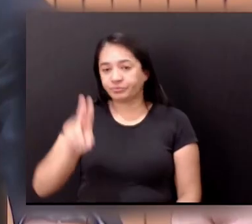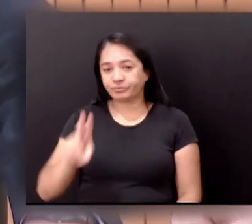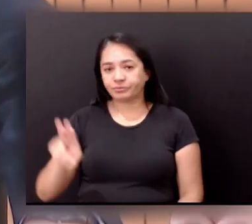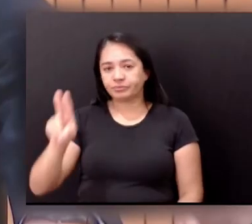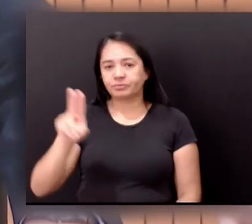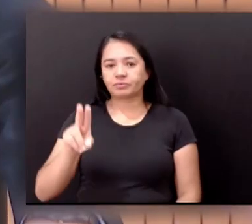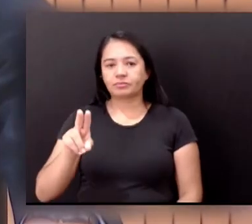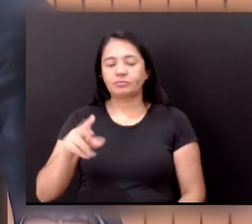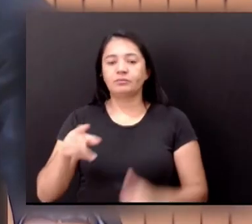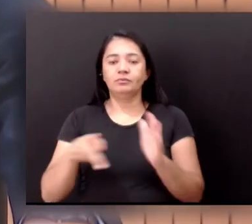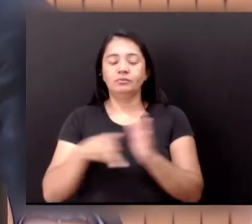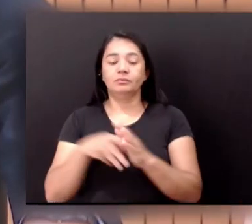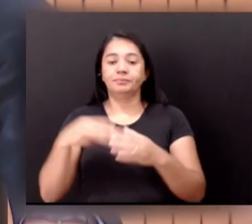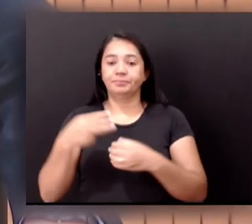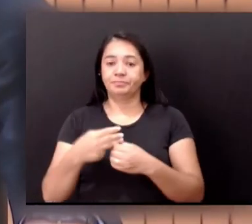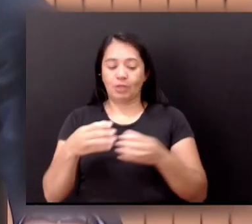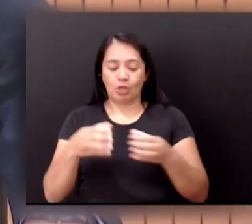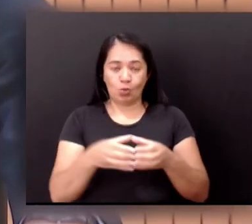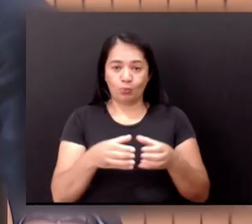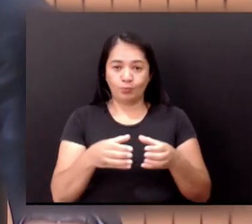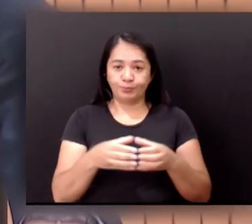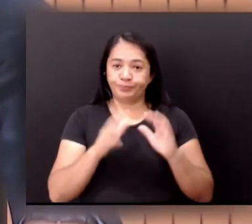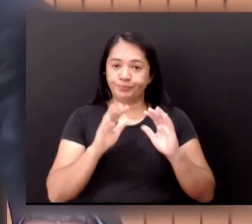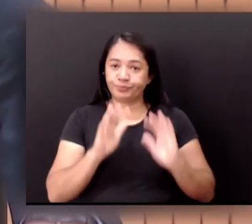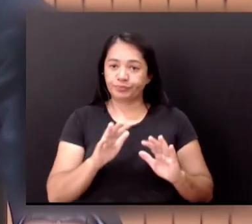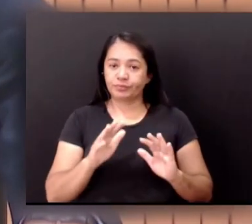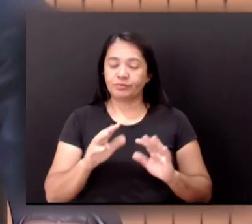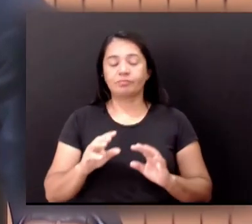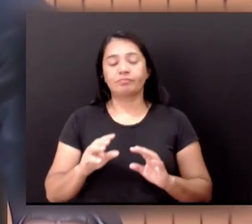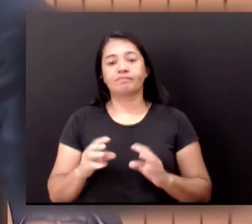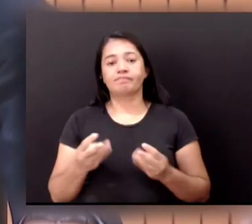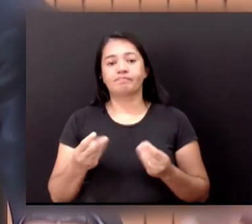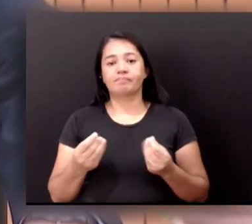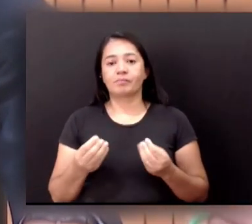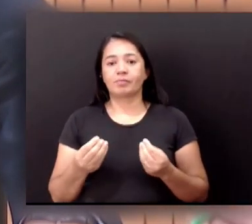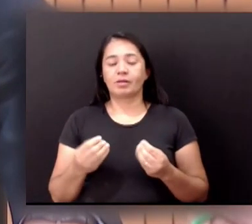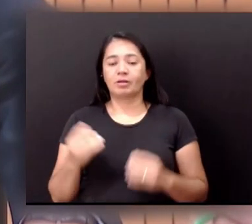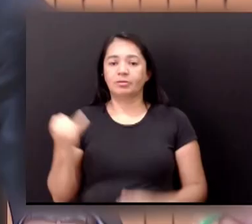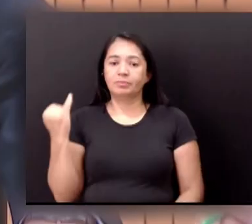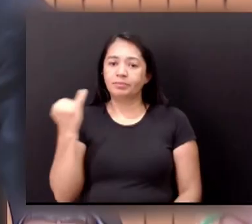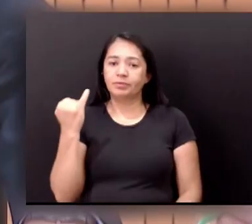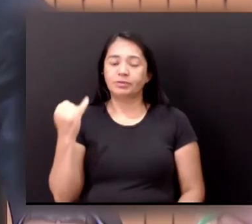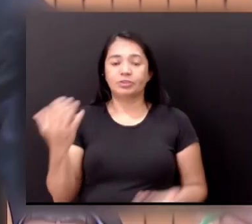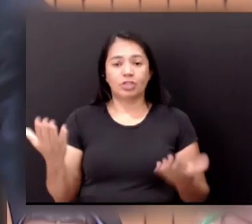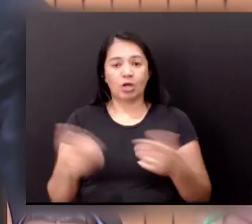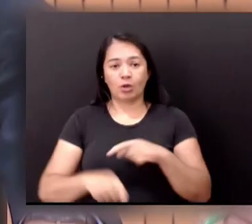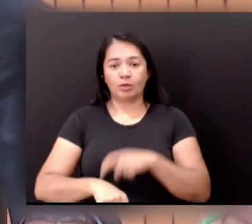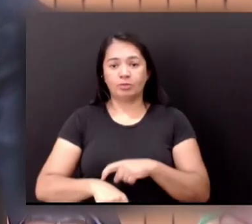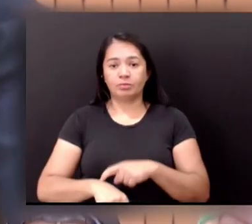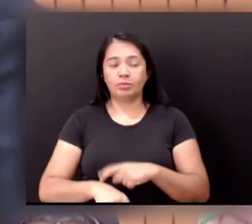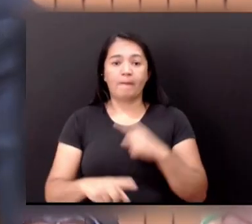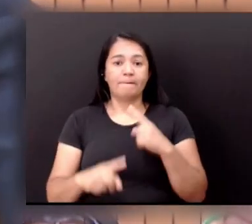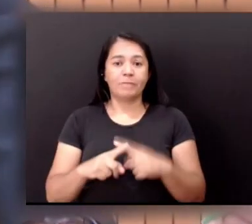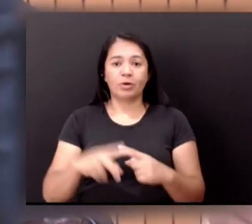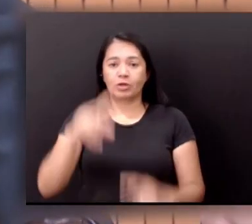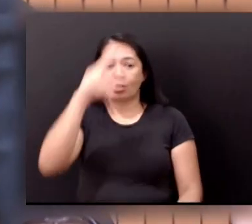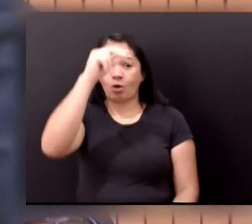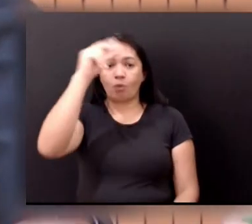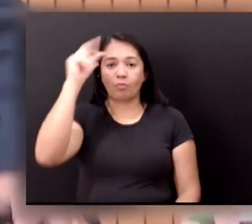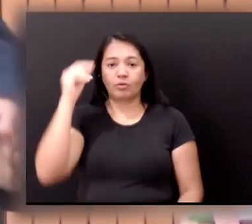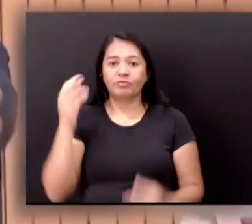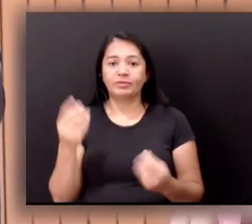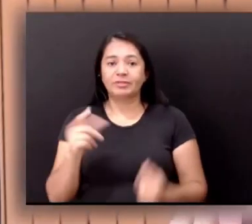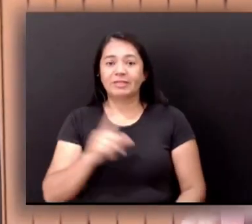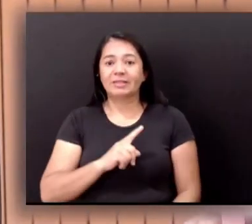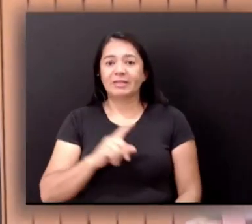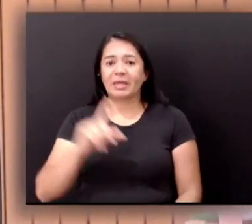essa comissão está sendo muito importante nesse momento, Gustavo Peta, porque o prefeito tem mil ações na cidade de